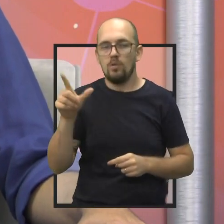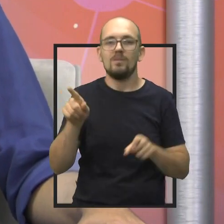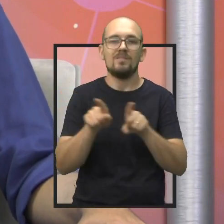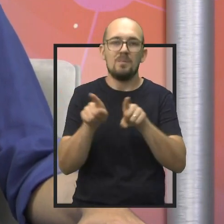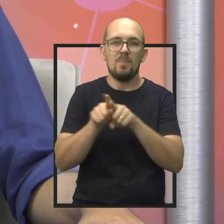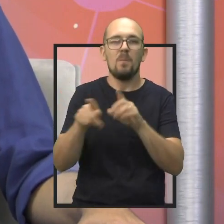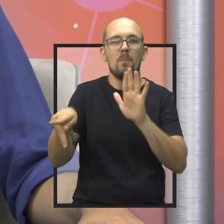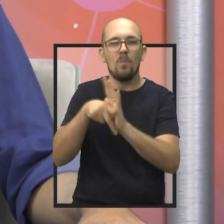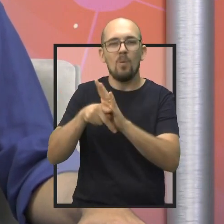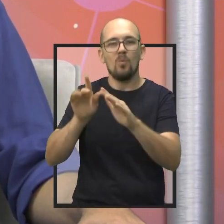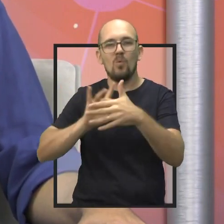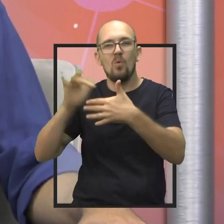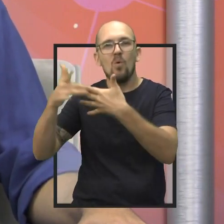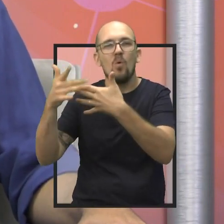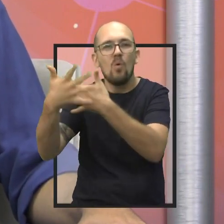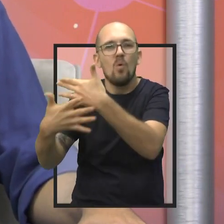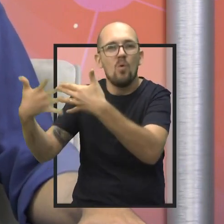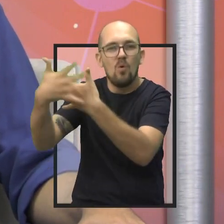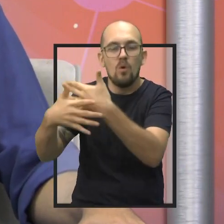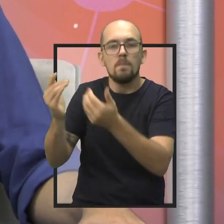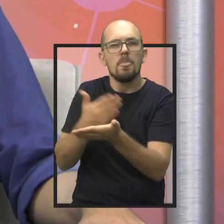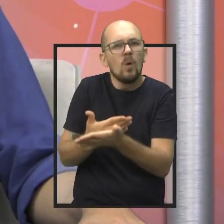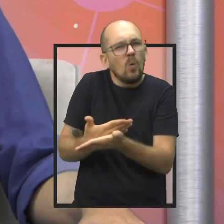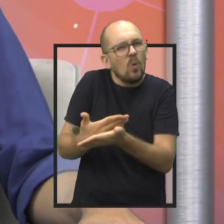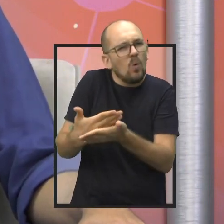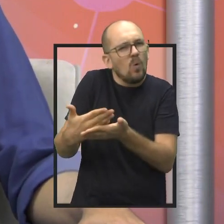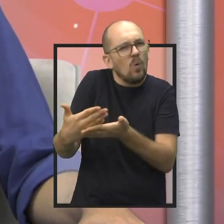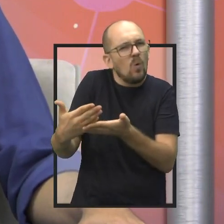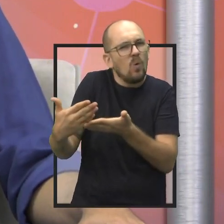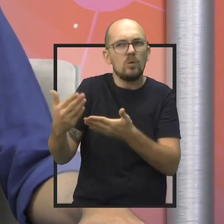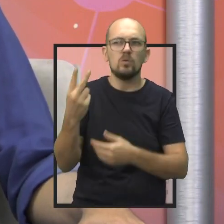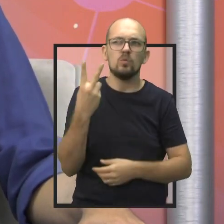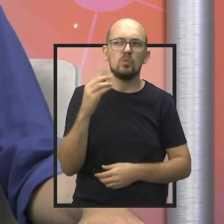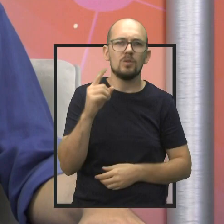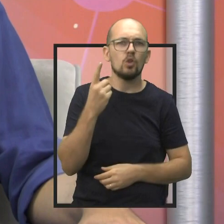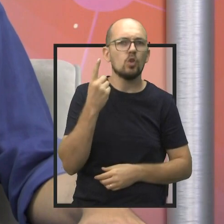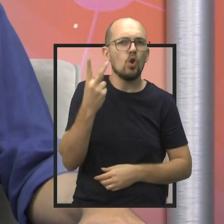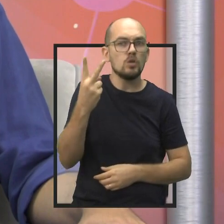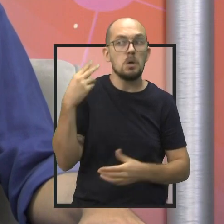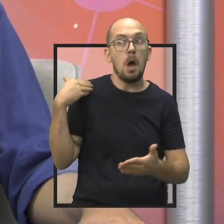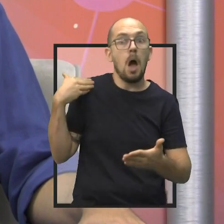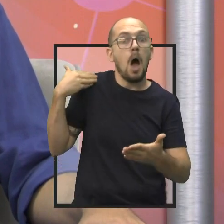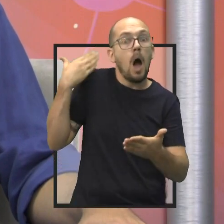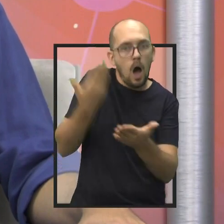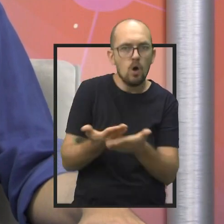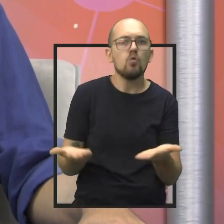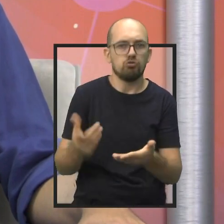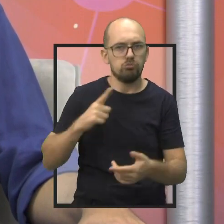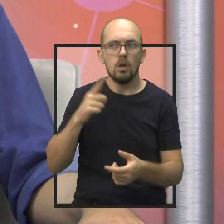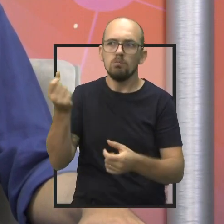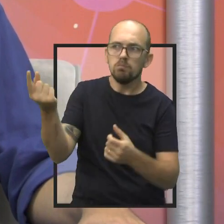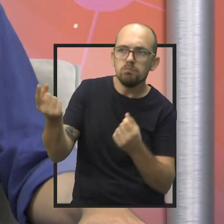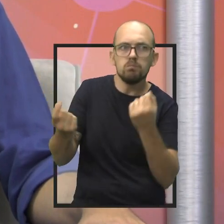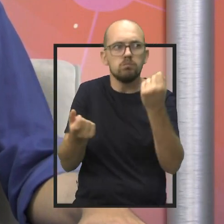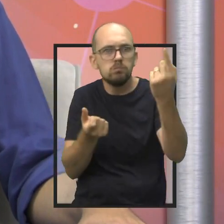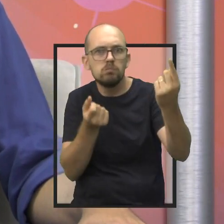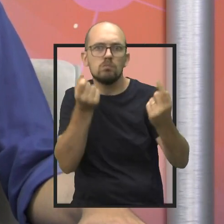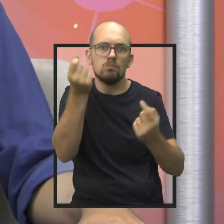tipo de coronavírus, que começou em 2012, existem casos até hoje. Esse